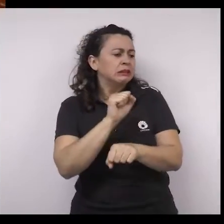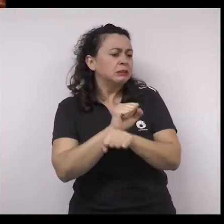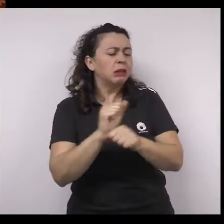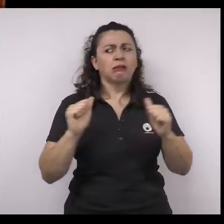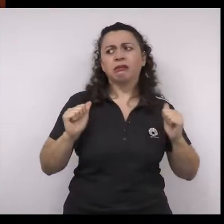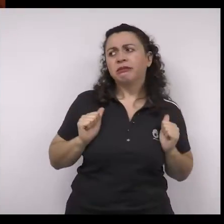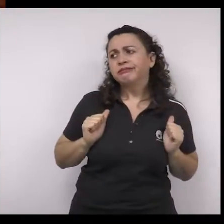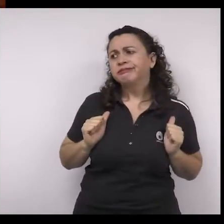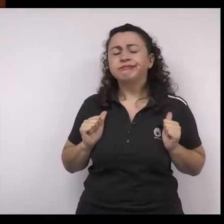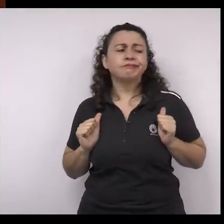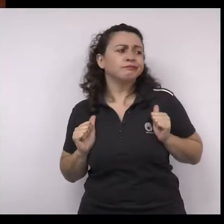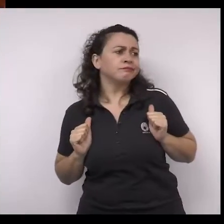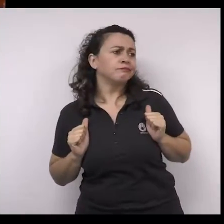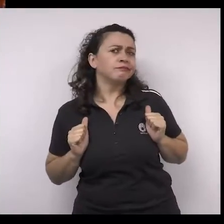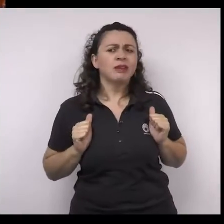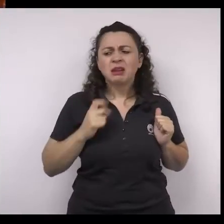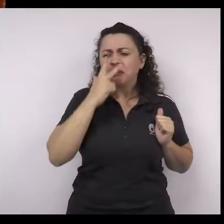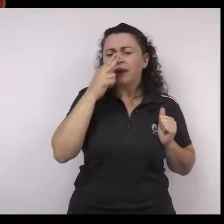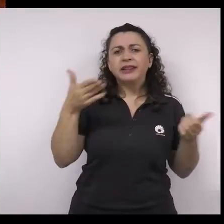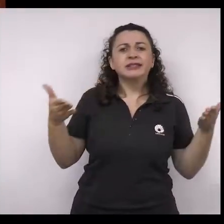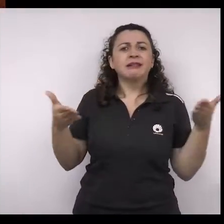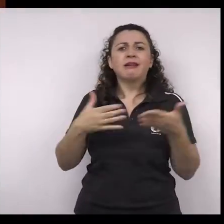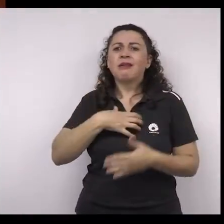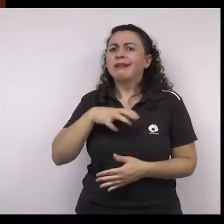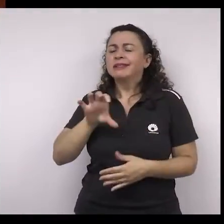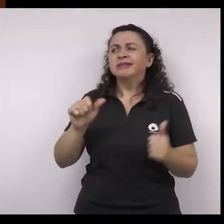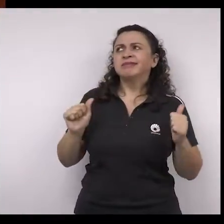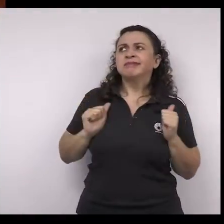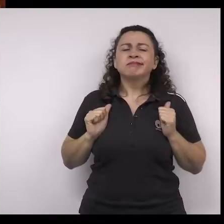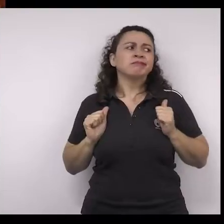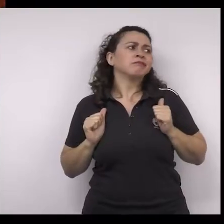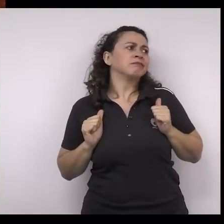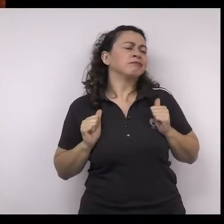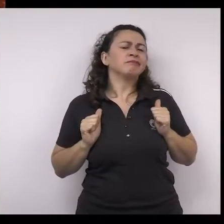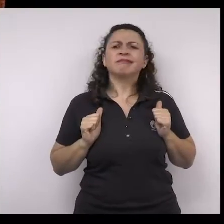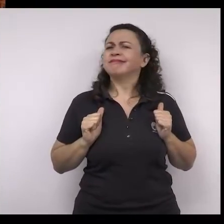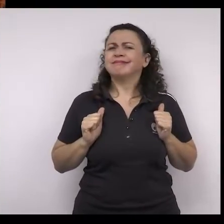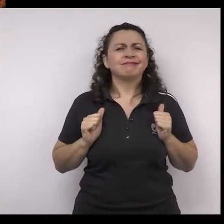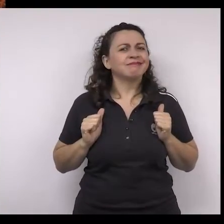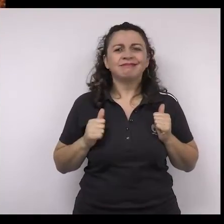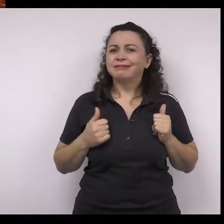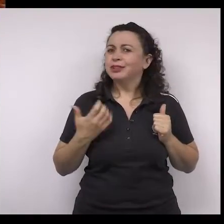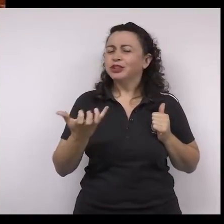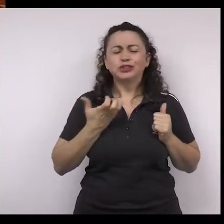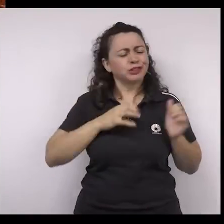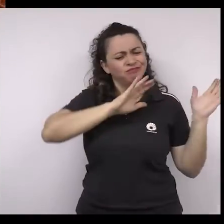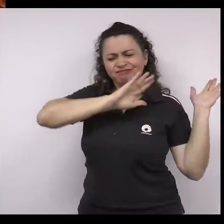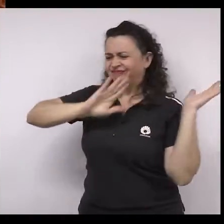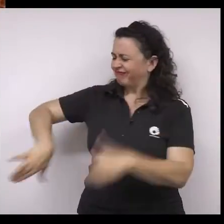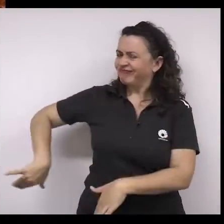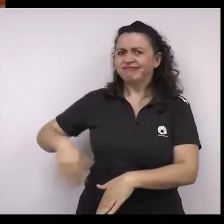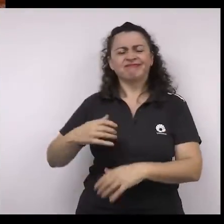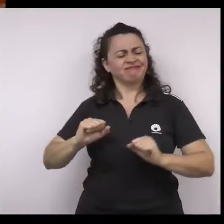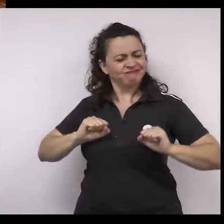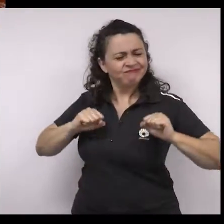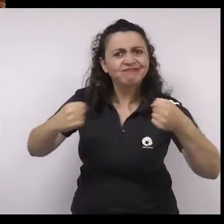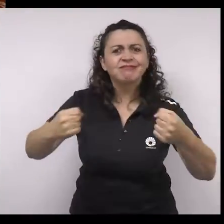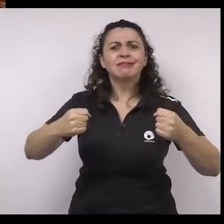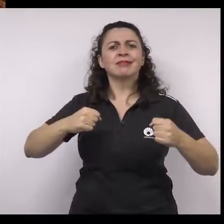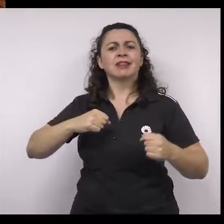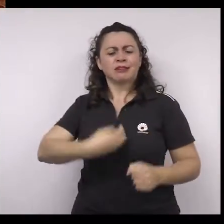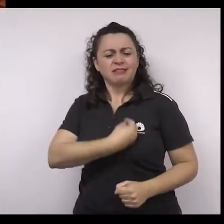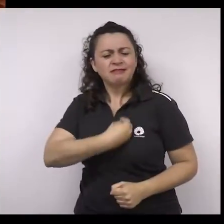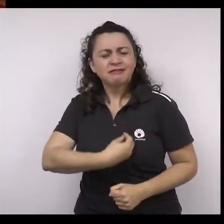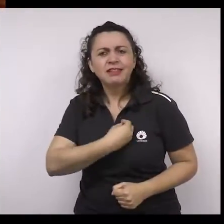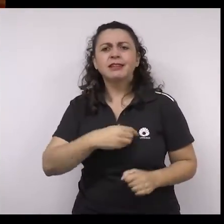ou pelo menos nesses últimos tempos, a uma imobilidade. É isso que a gente está querendo combater em nossas vidas